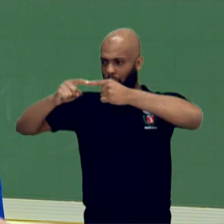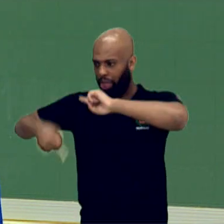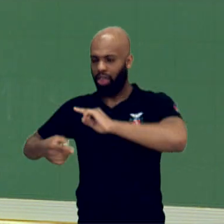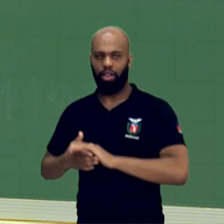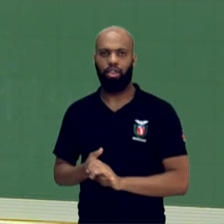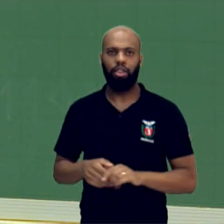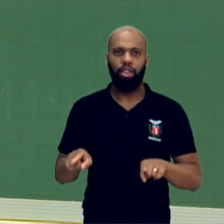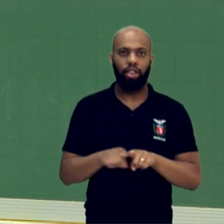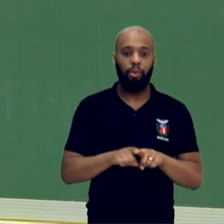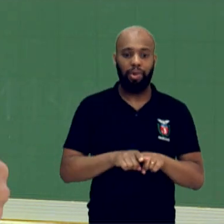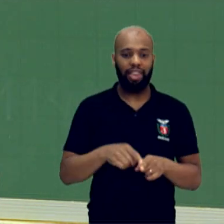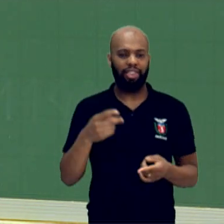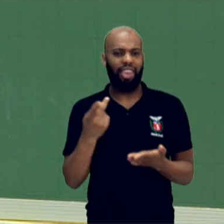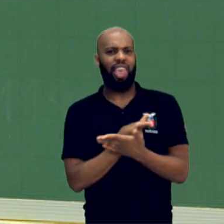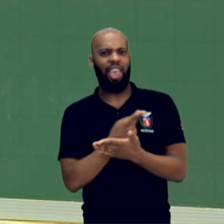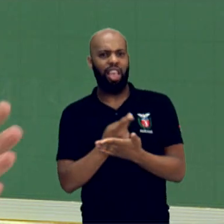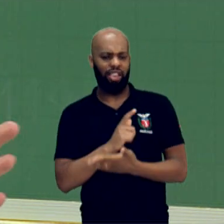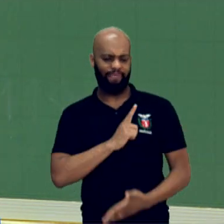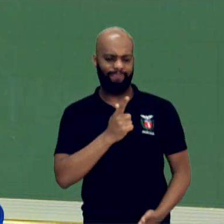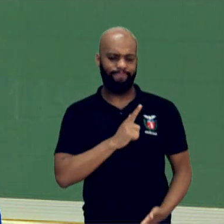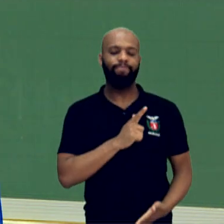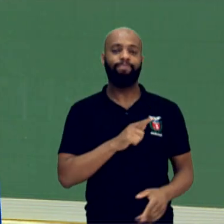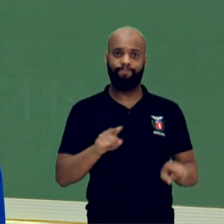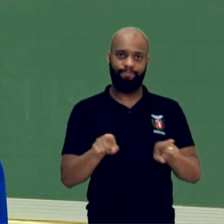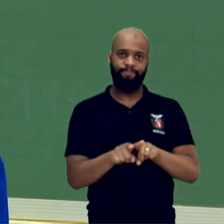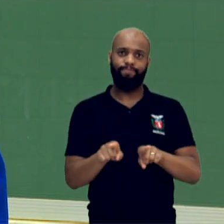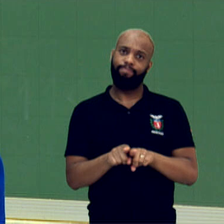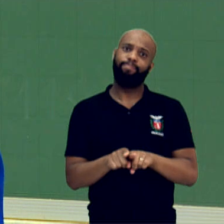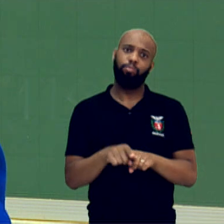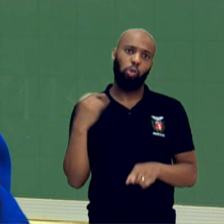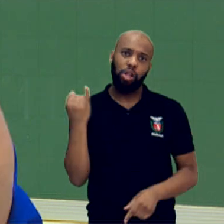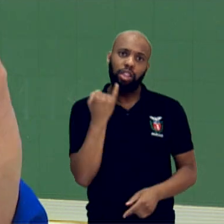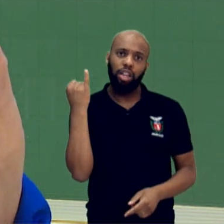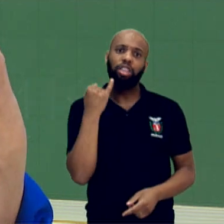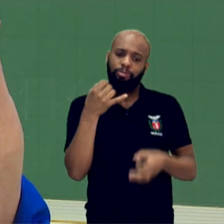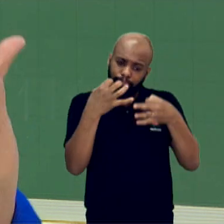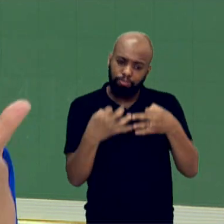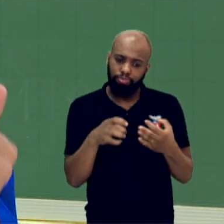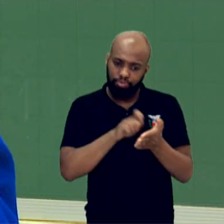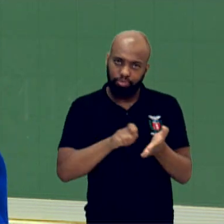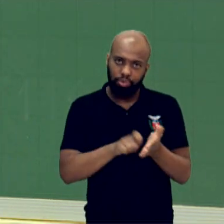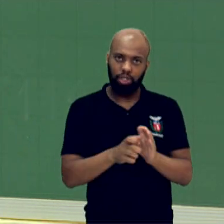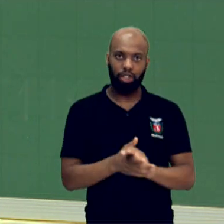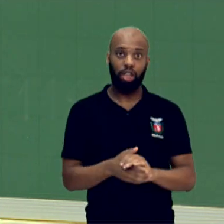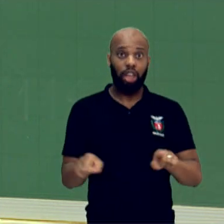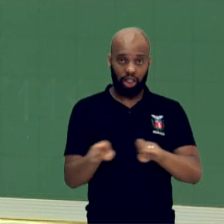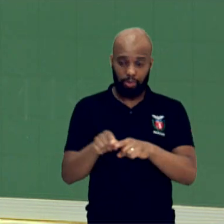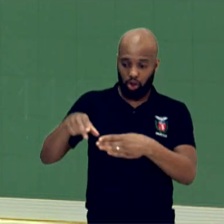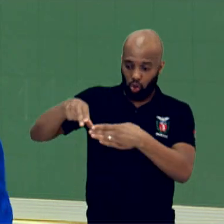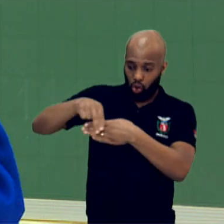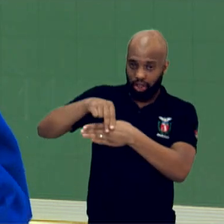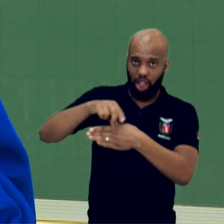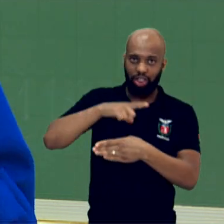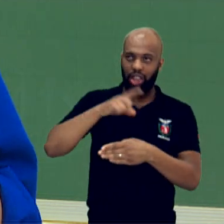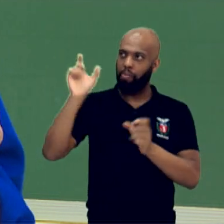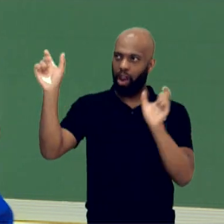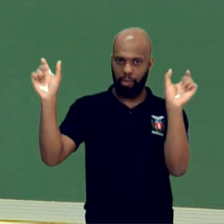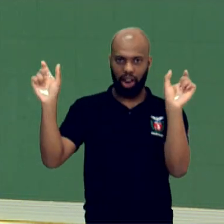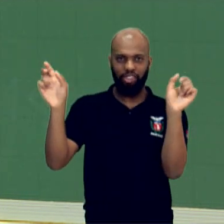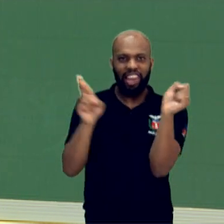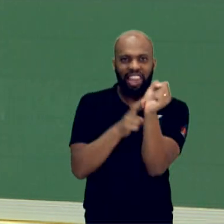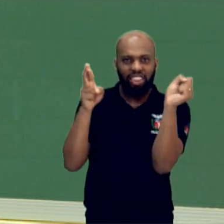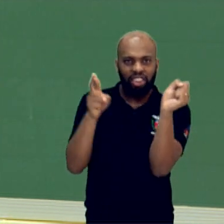no caso do nosso cordel, ele ter um ritmo, para ele ficar interessante para quem vai ler. Isso é